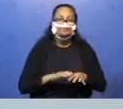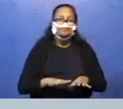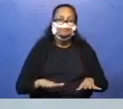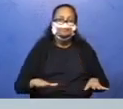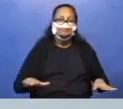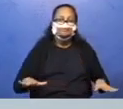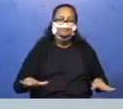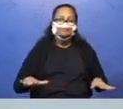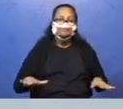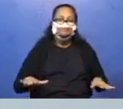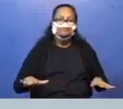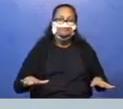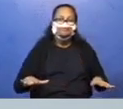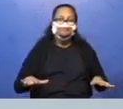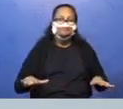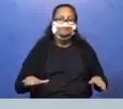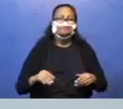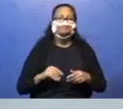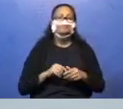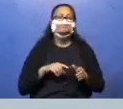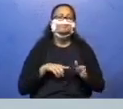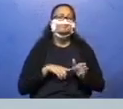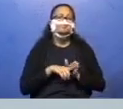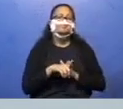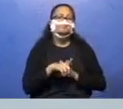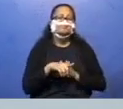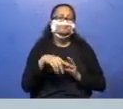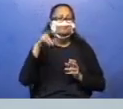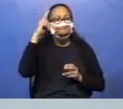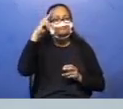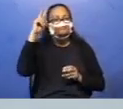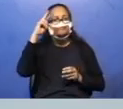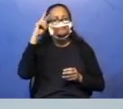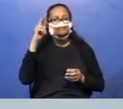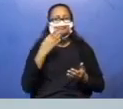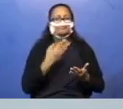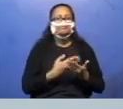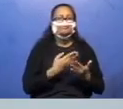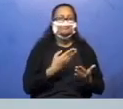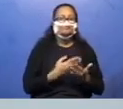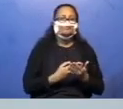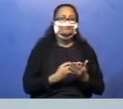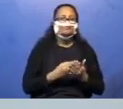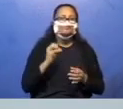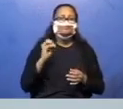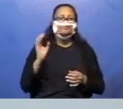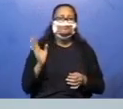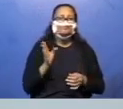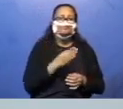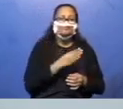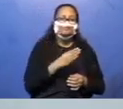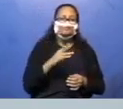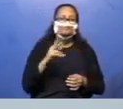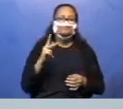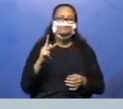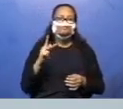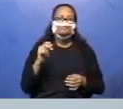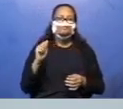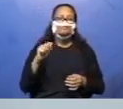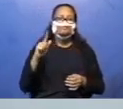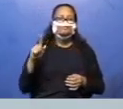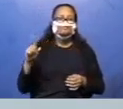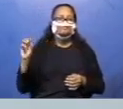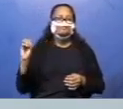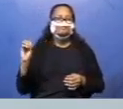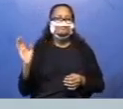faz uma pergunta. Lembra lá da nossa aula? O pão no chão. E